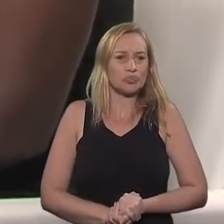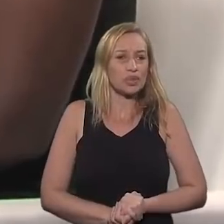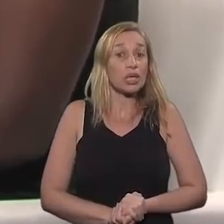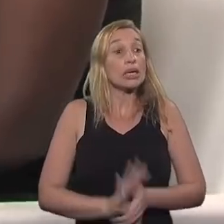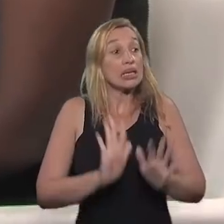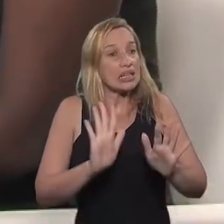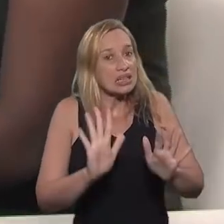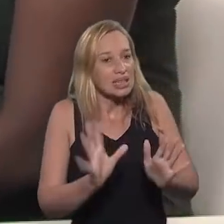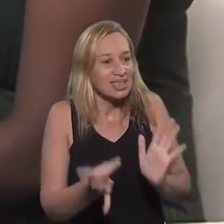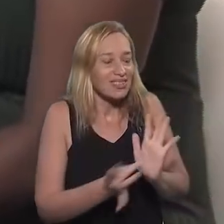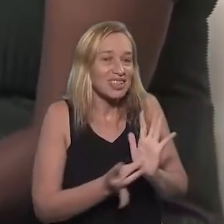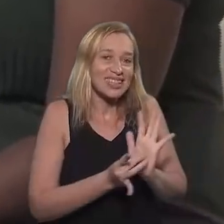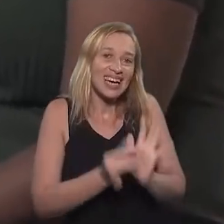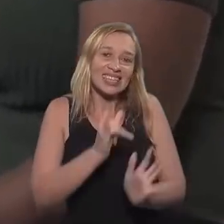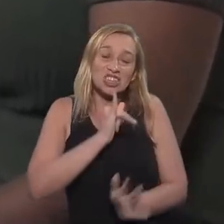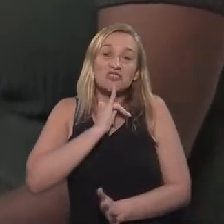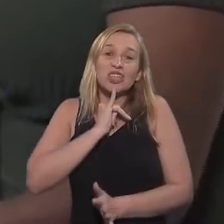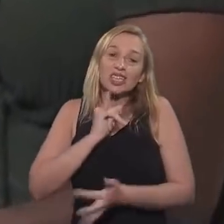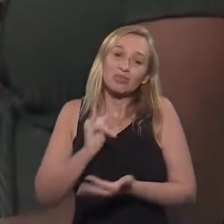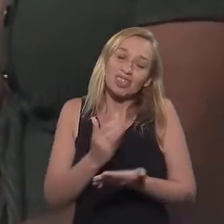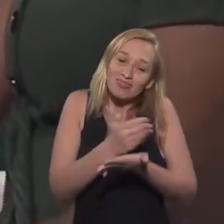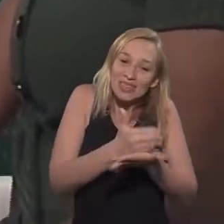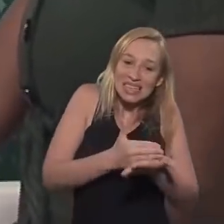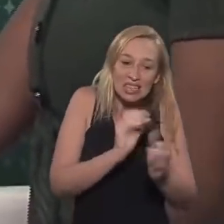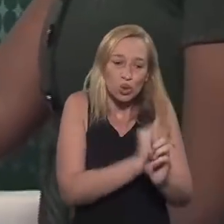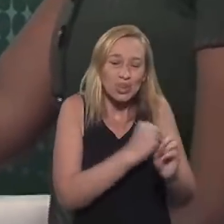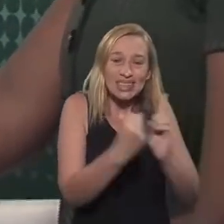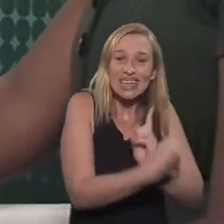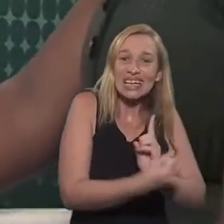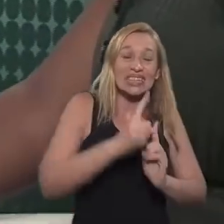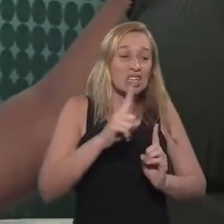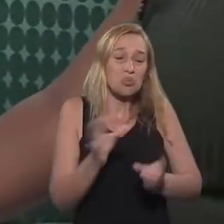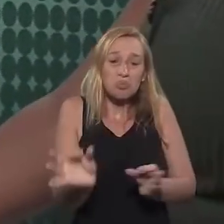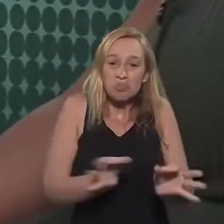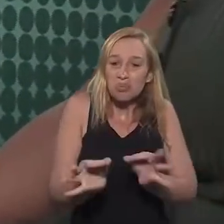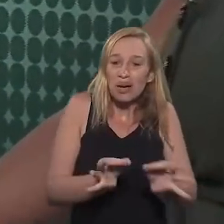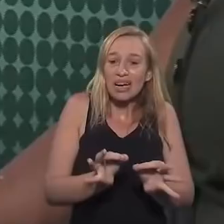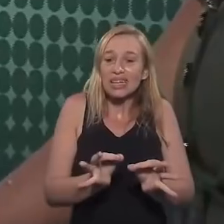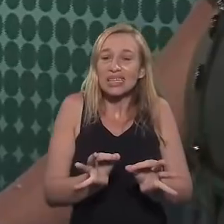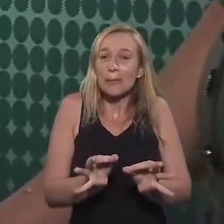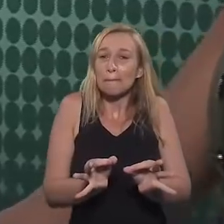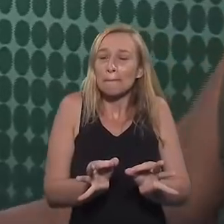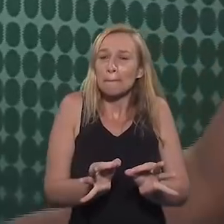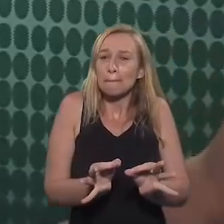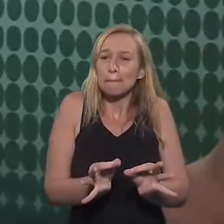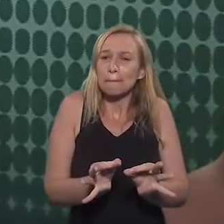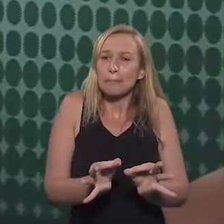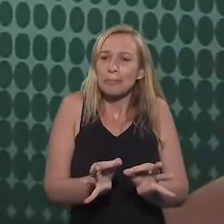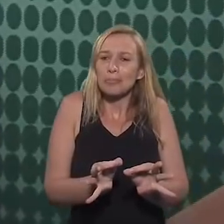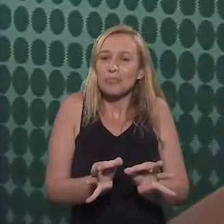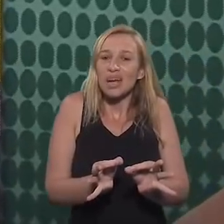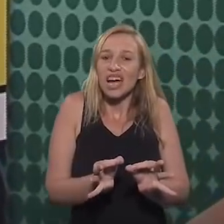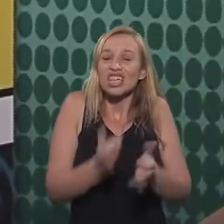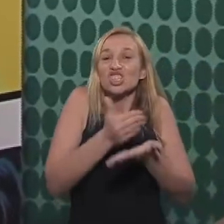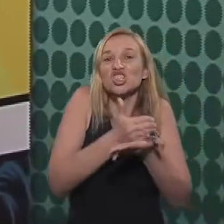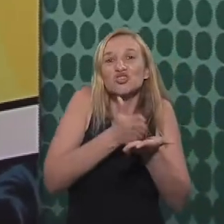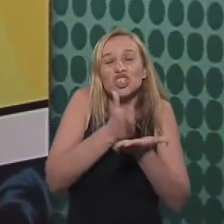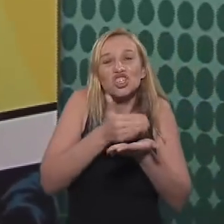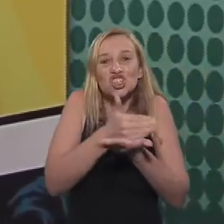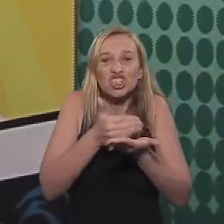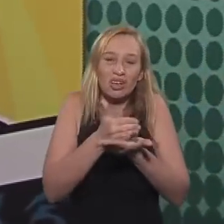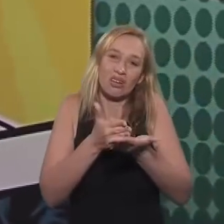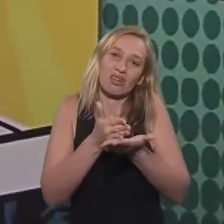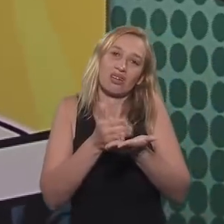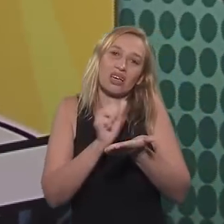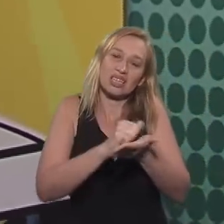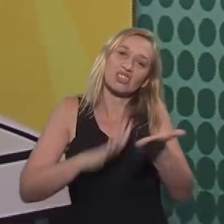tem... É que, infelizmente, parte da sociedade não está preparada para dividir, né,